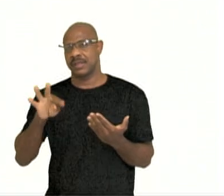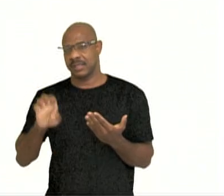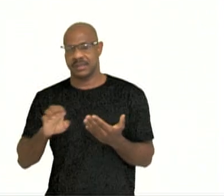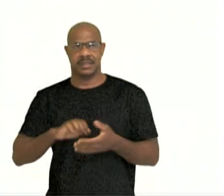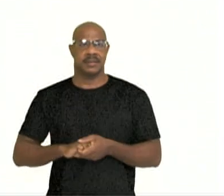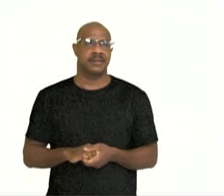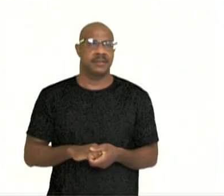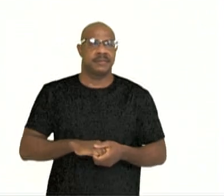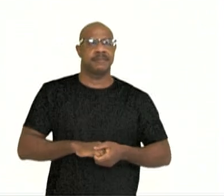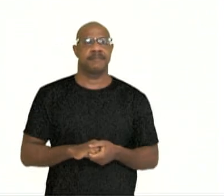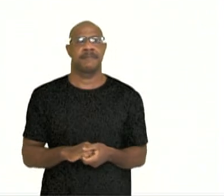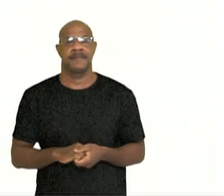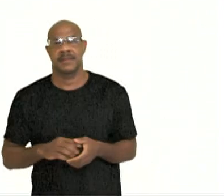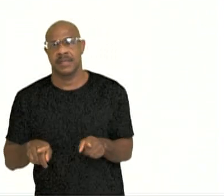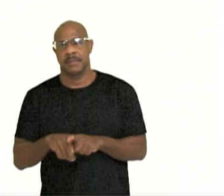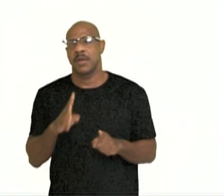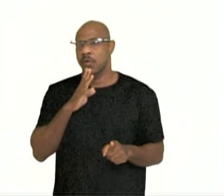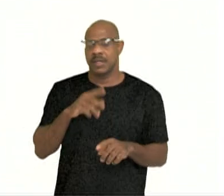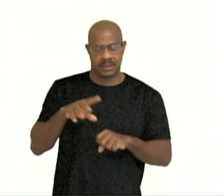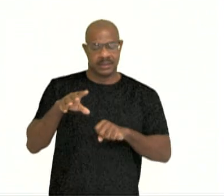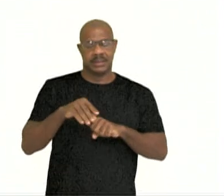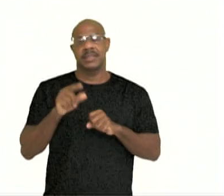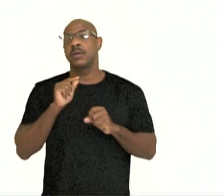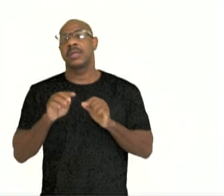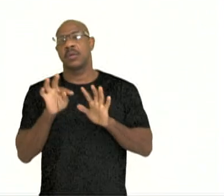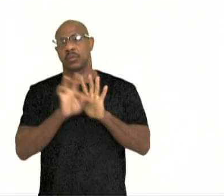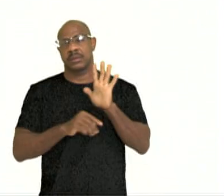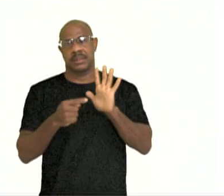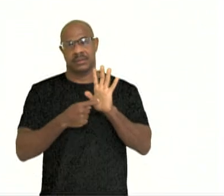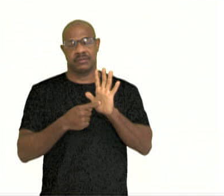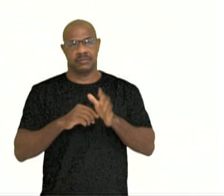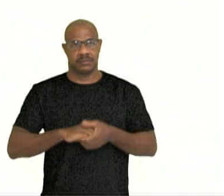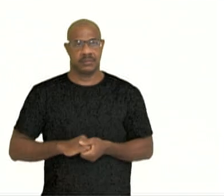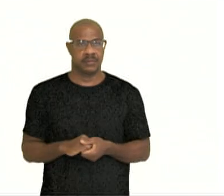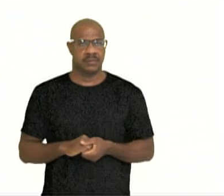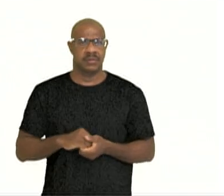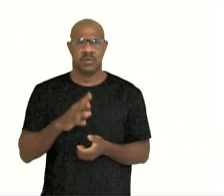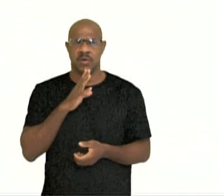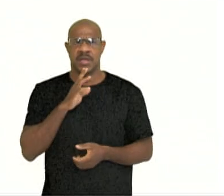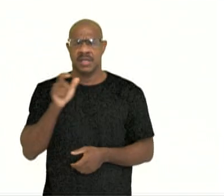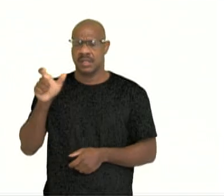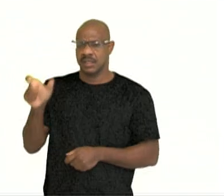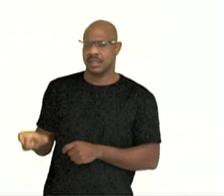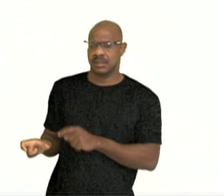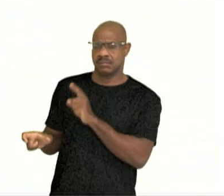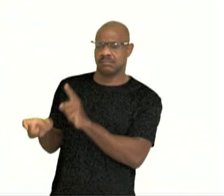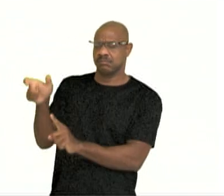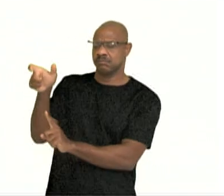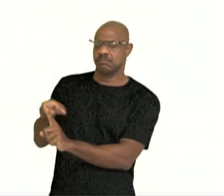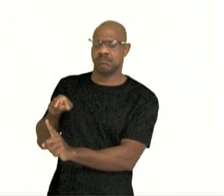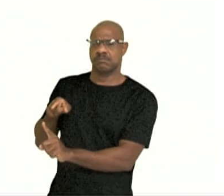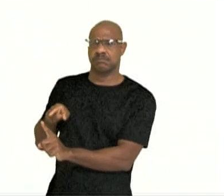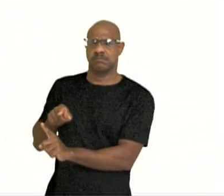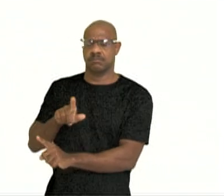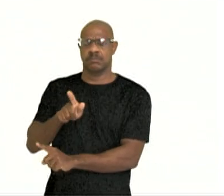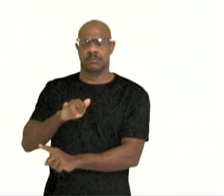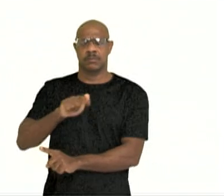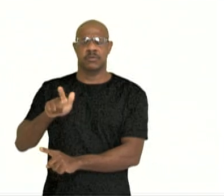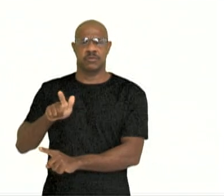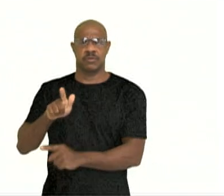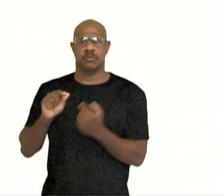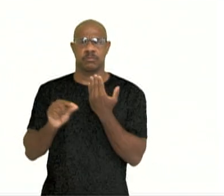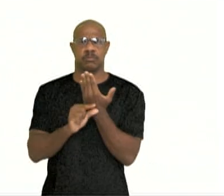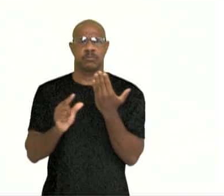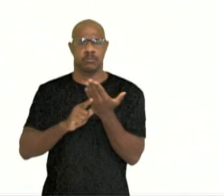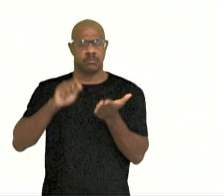Você sabe quem foi Gil Vicente? Você já ouviu falar no Alto da Barca do Inferno, uma de suas obras